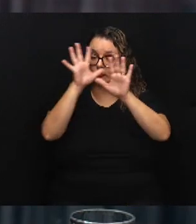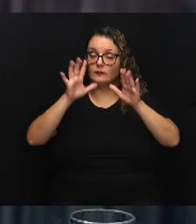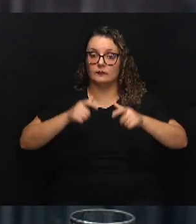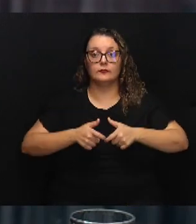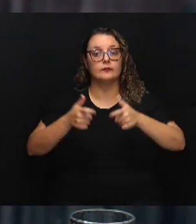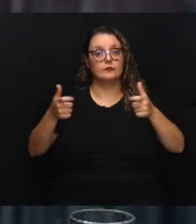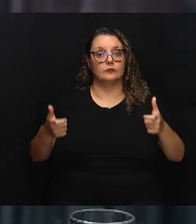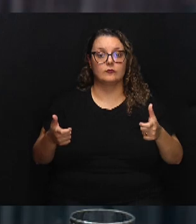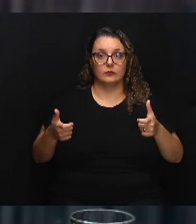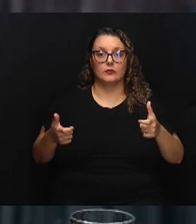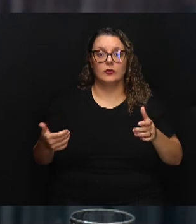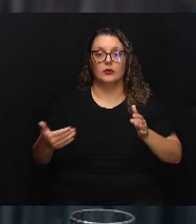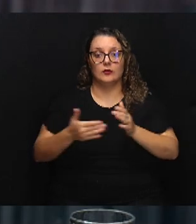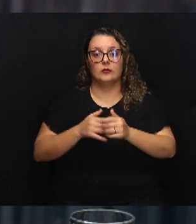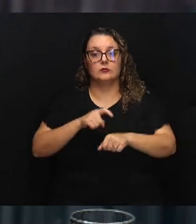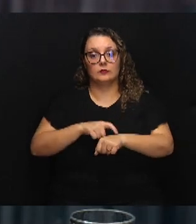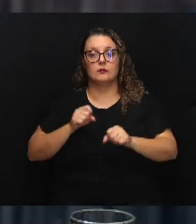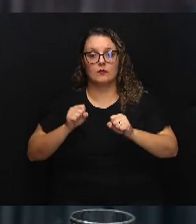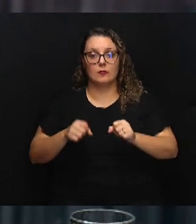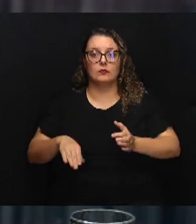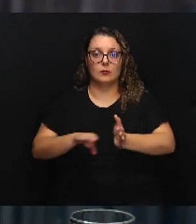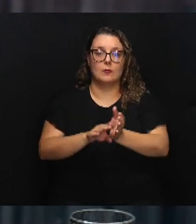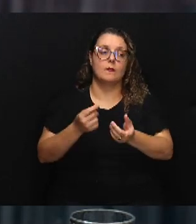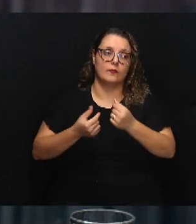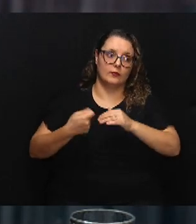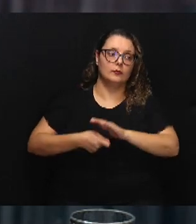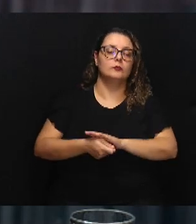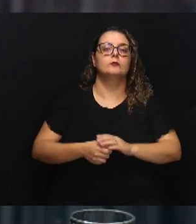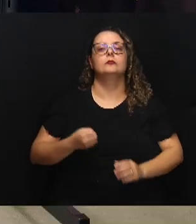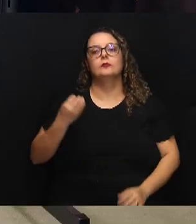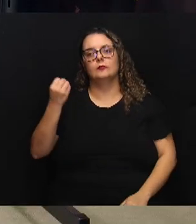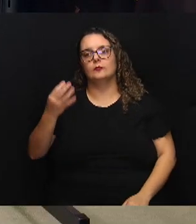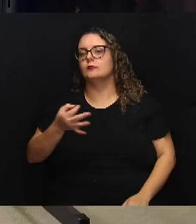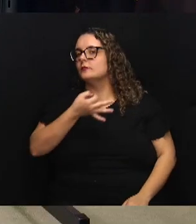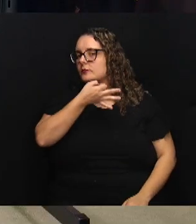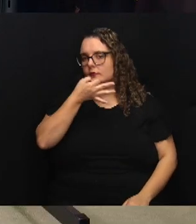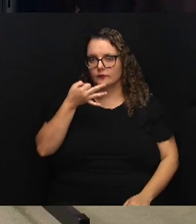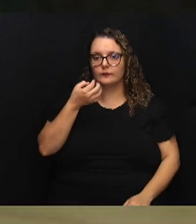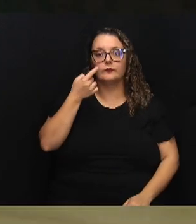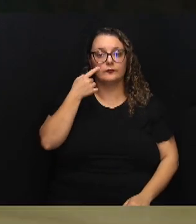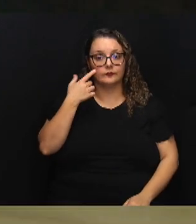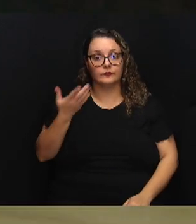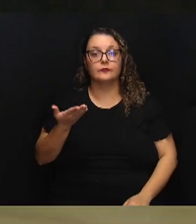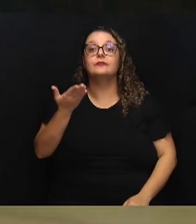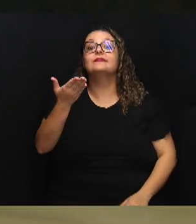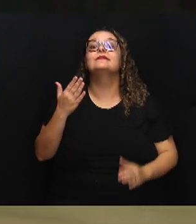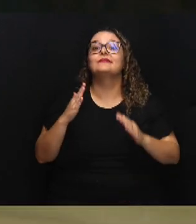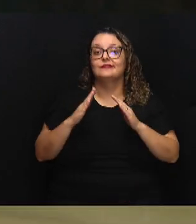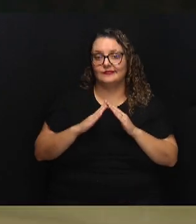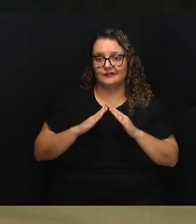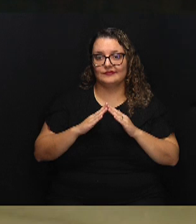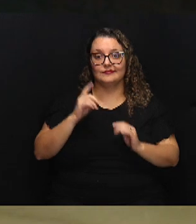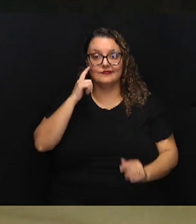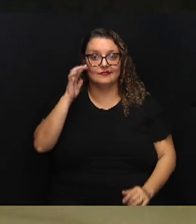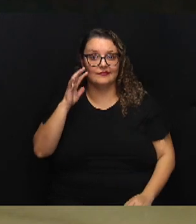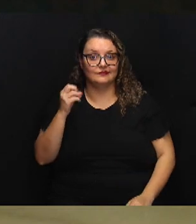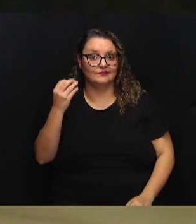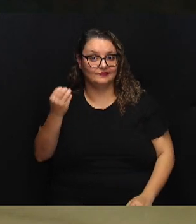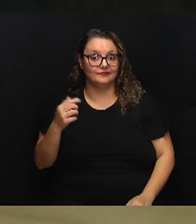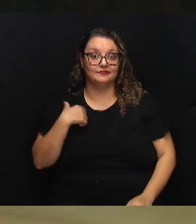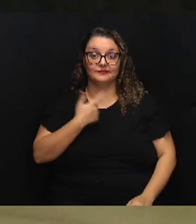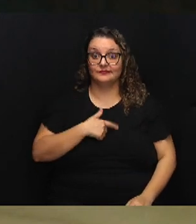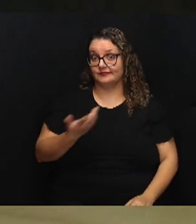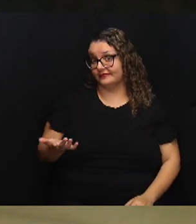grande até que ponto você pode chegar no investimento de uma viagem. Perfeito, olha só. E você aí de casa, né? Tá pensando em viajar? Nós estamos